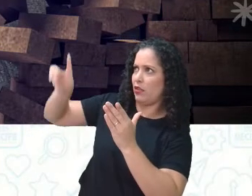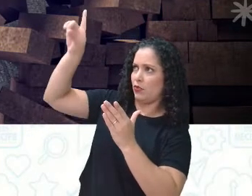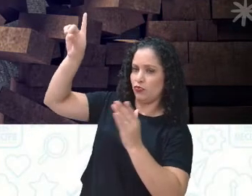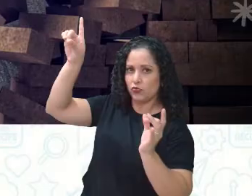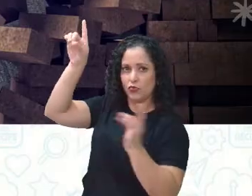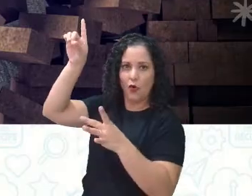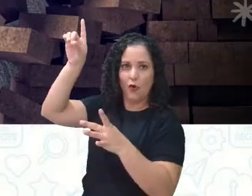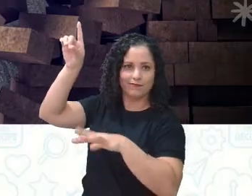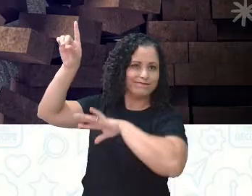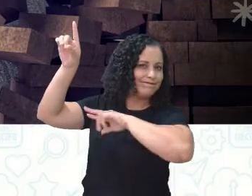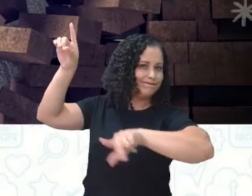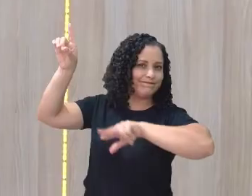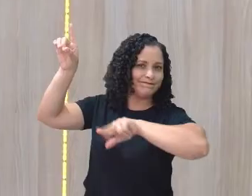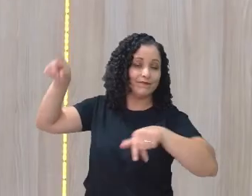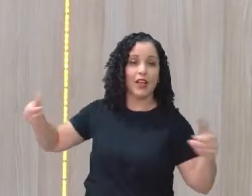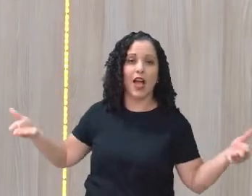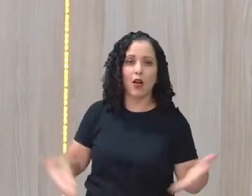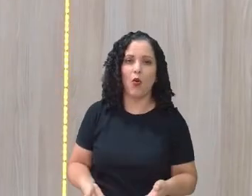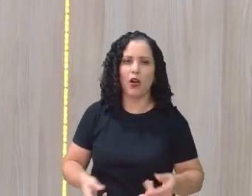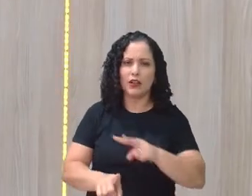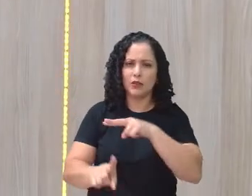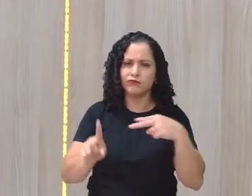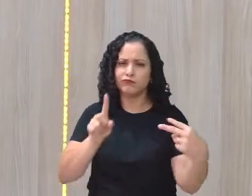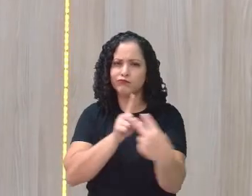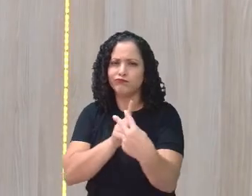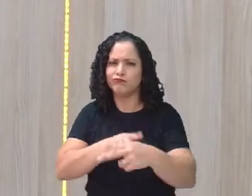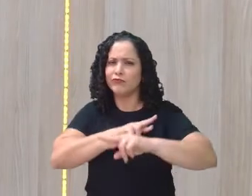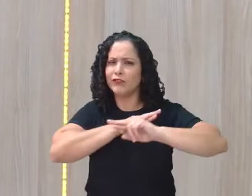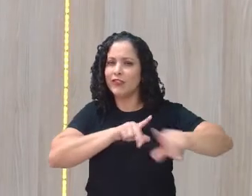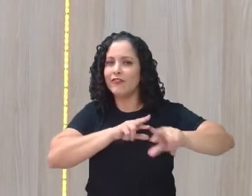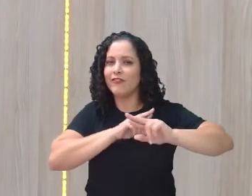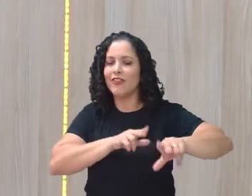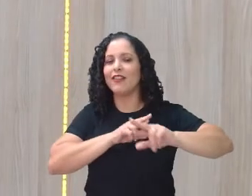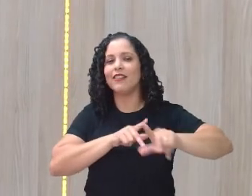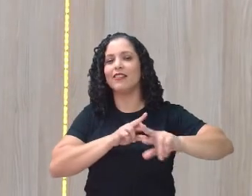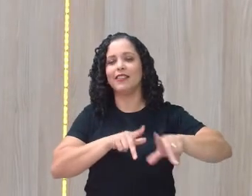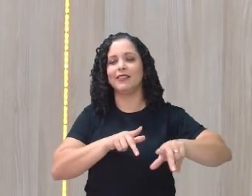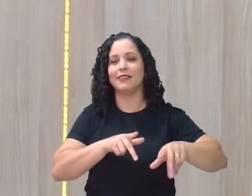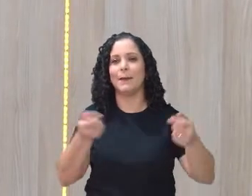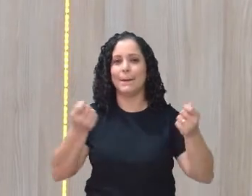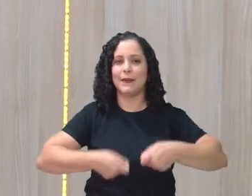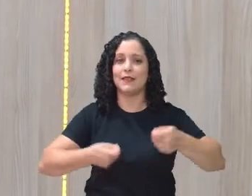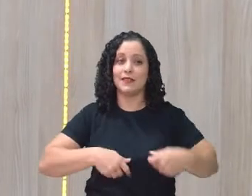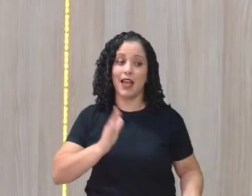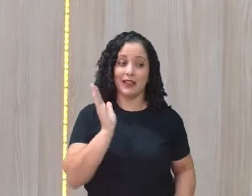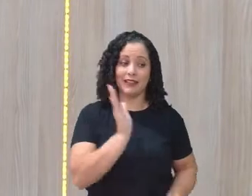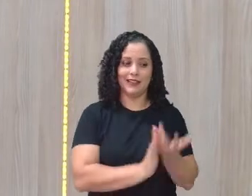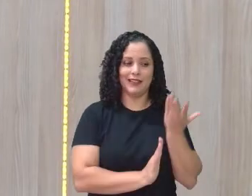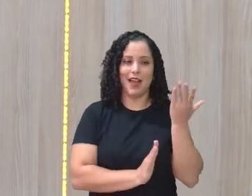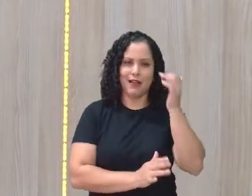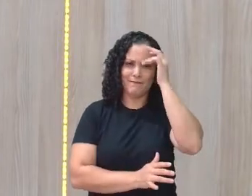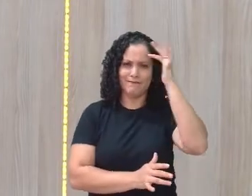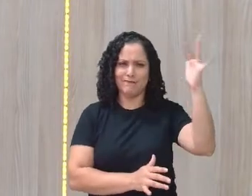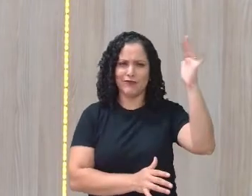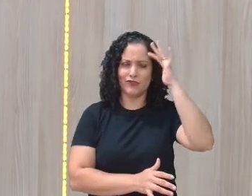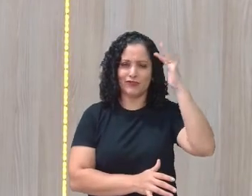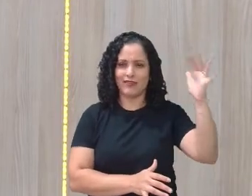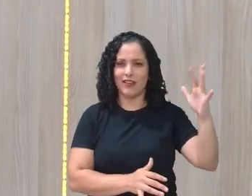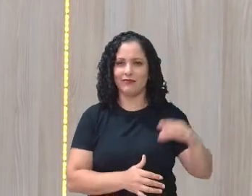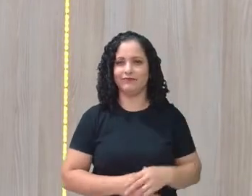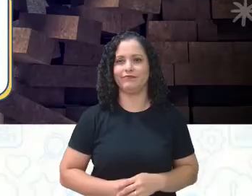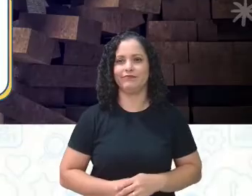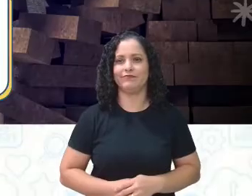visão. Agora, uma nova visão possível, vamos ter que elaborar, imaginar. E aí,